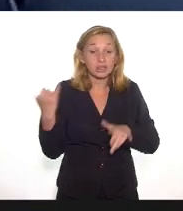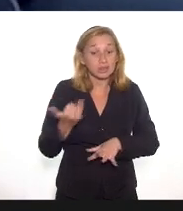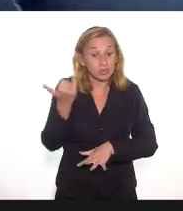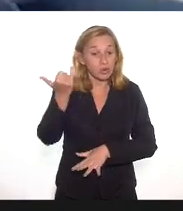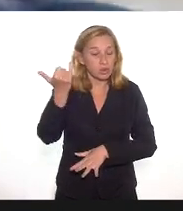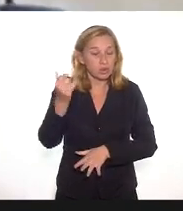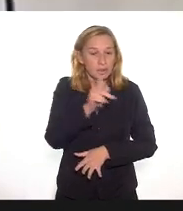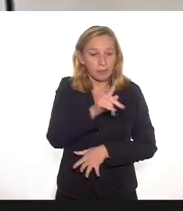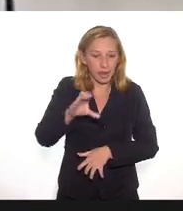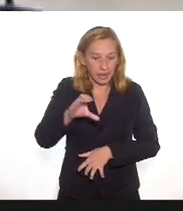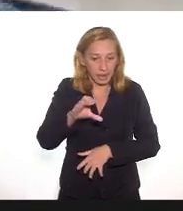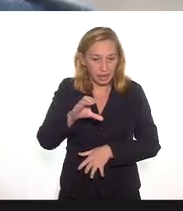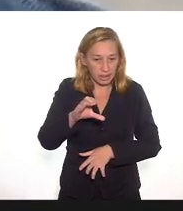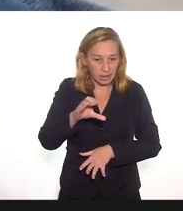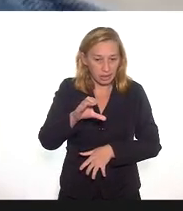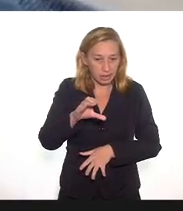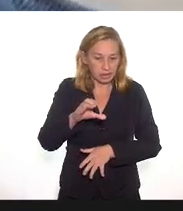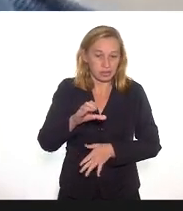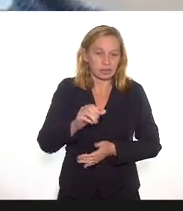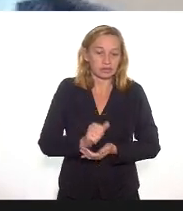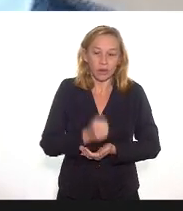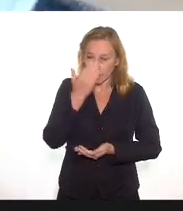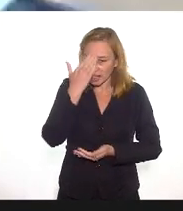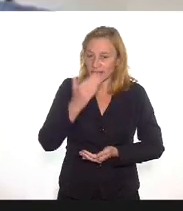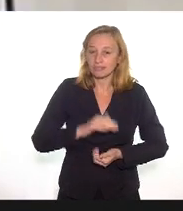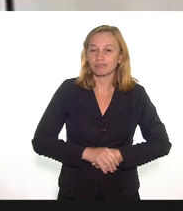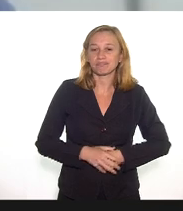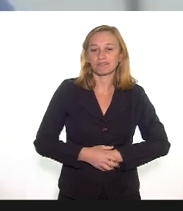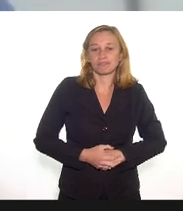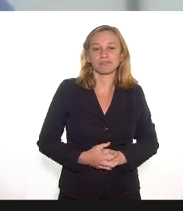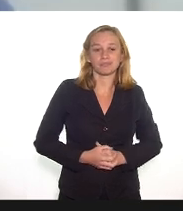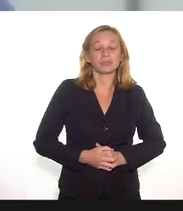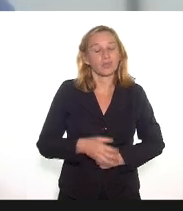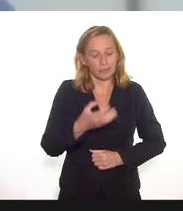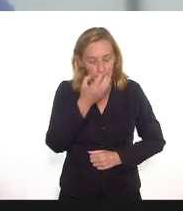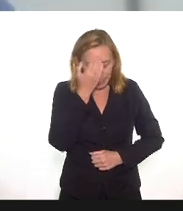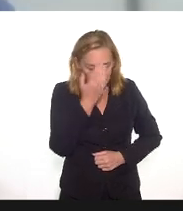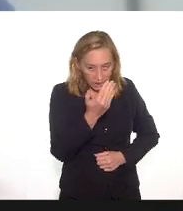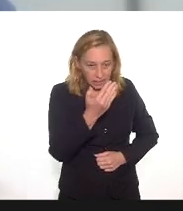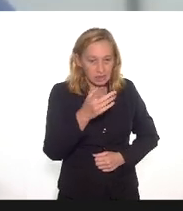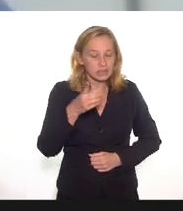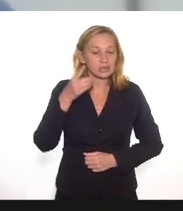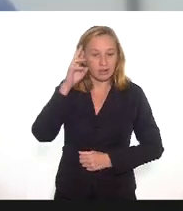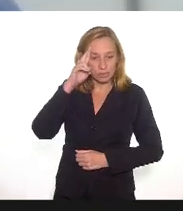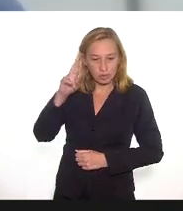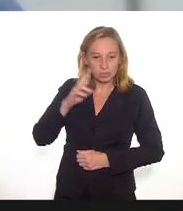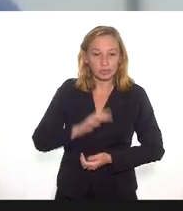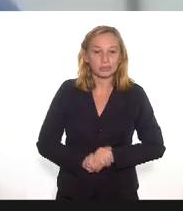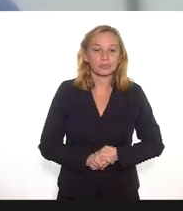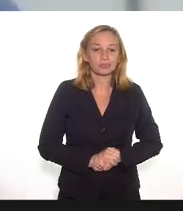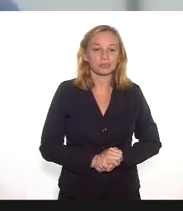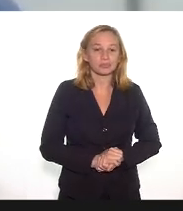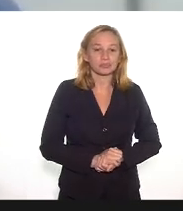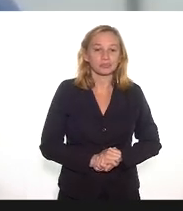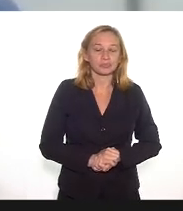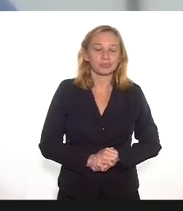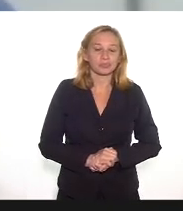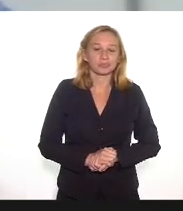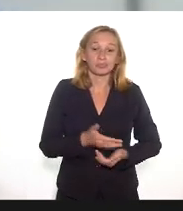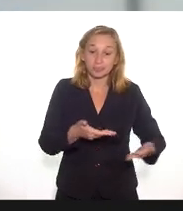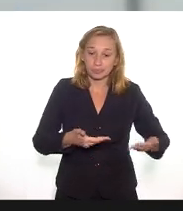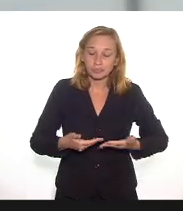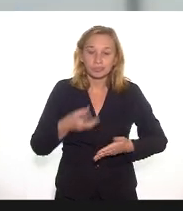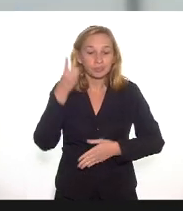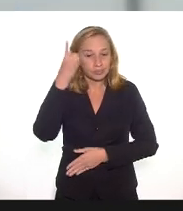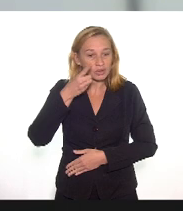dessa importante PEC 5621. Muito obrigado. Eu que agradeço ao senhor. Queria convidar